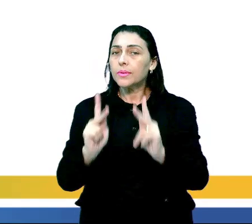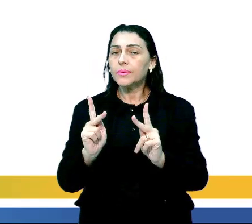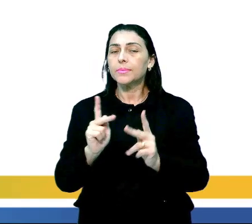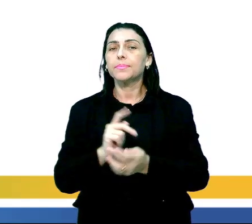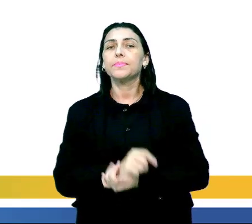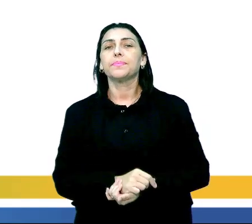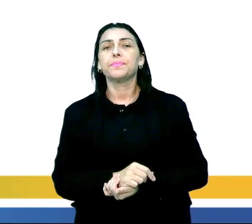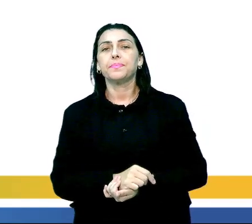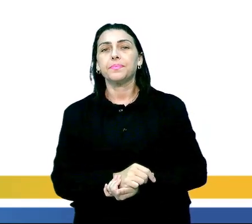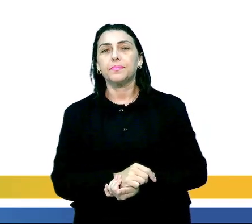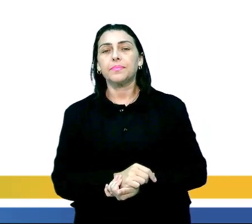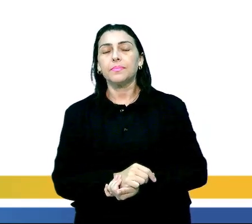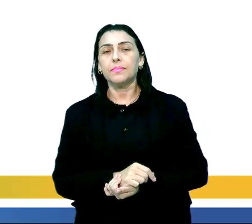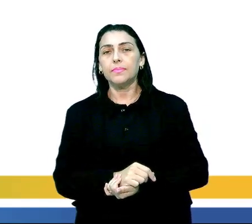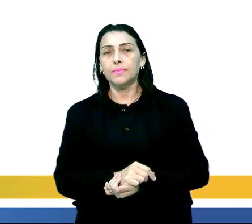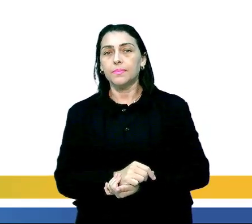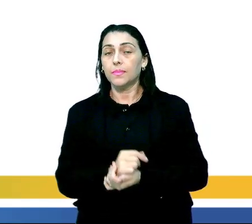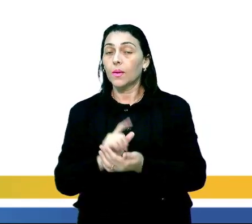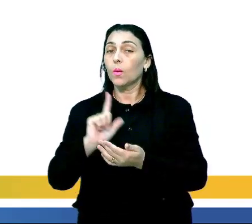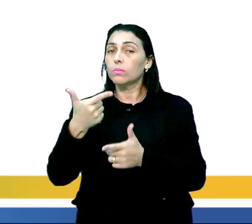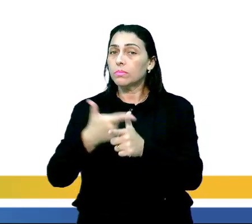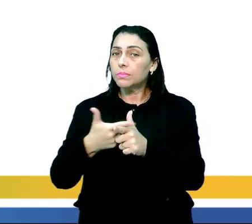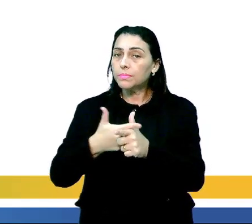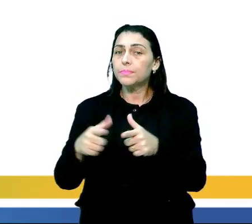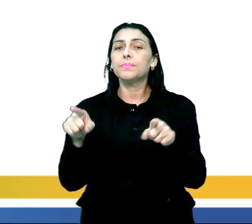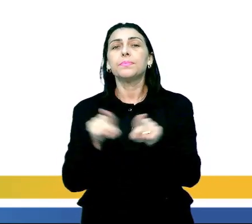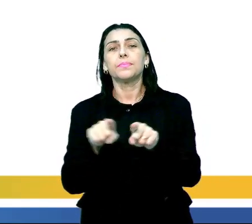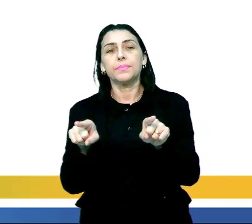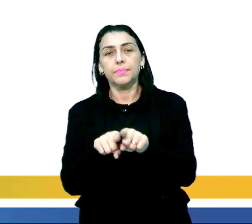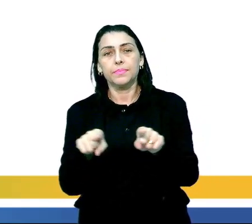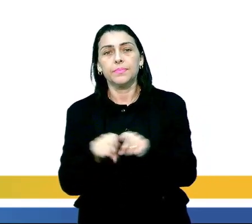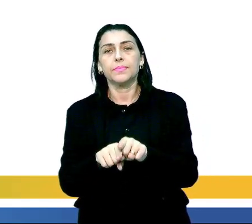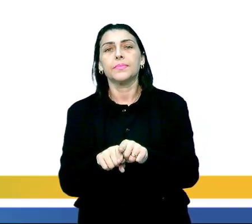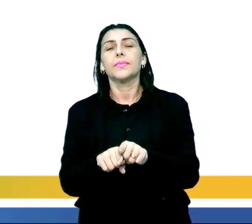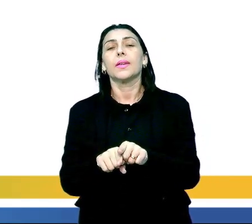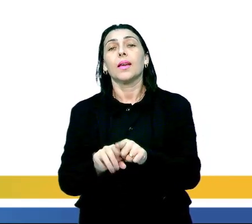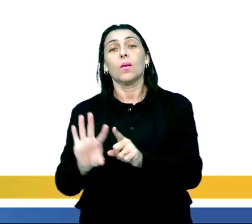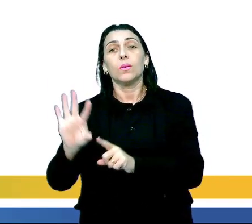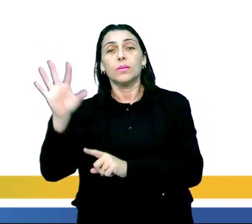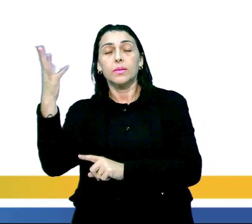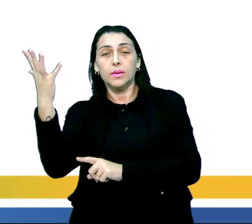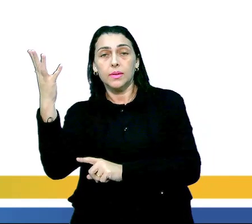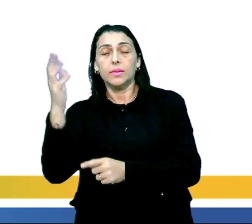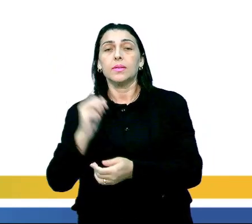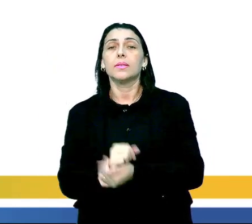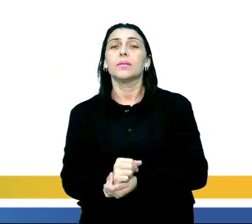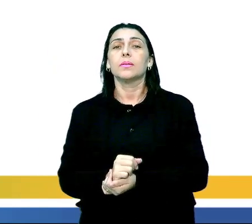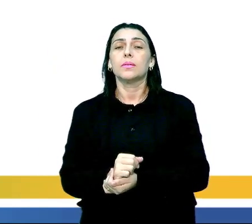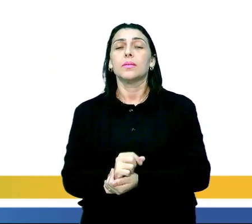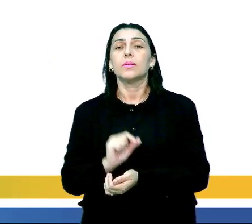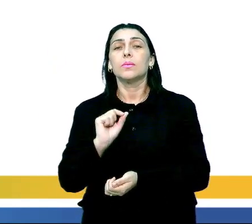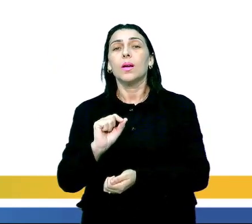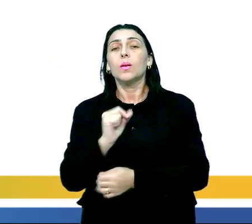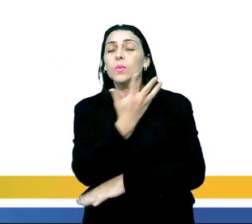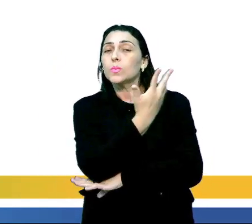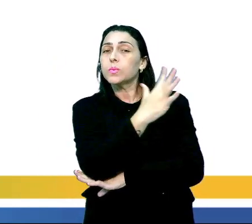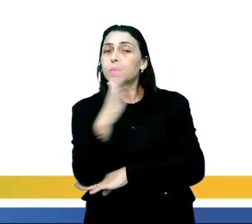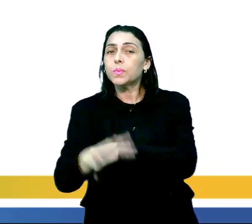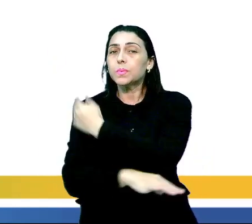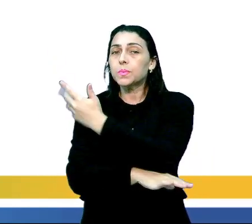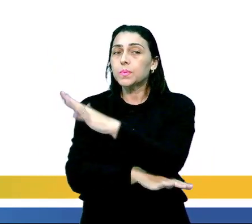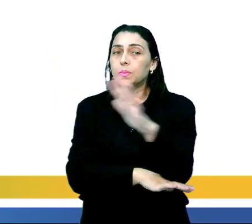ok? Bom, outro problema também causado aí pelas questões ambientais,